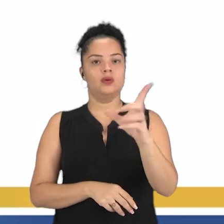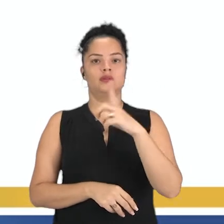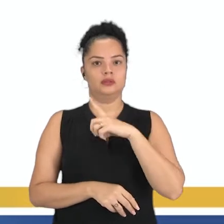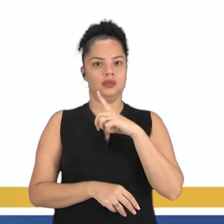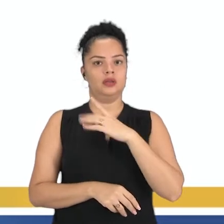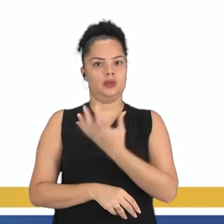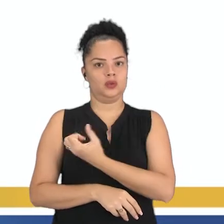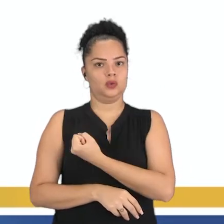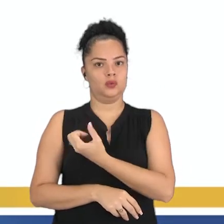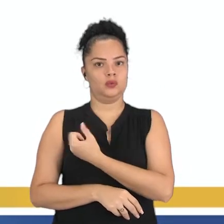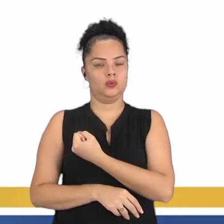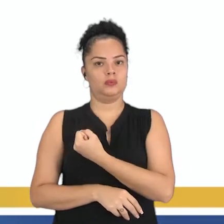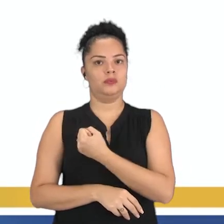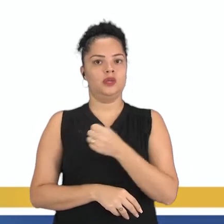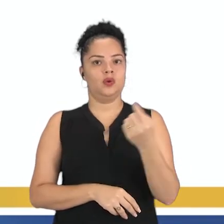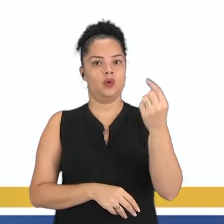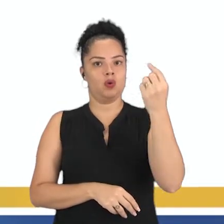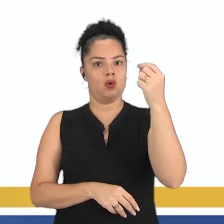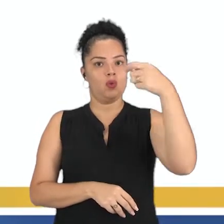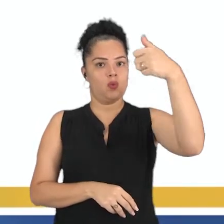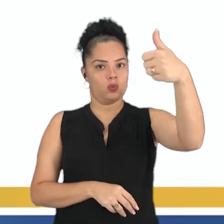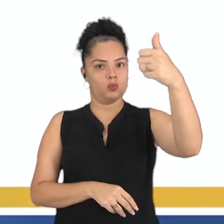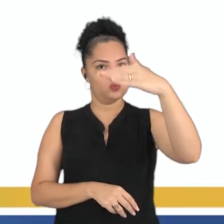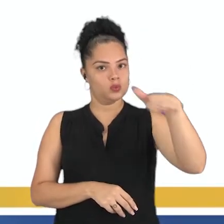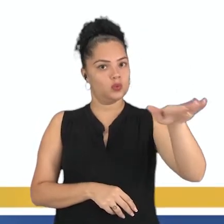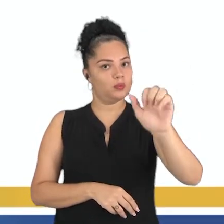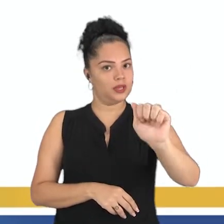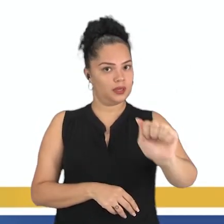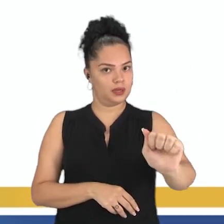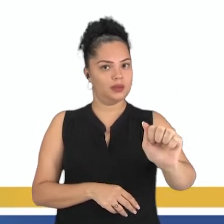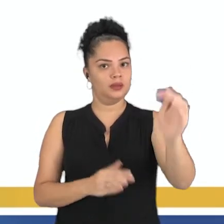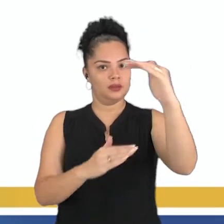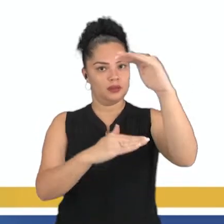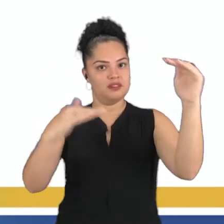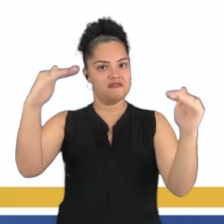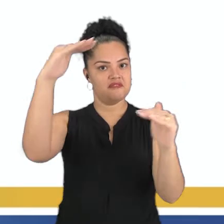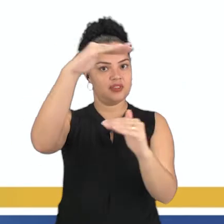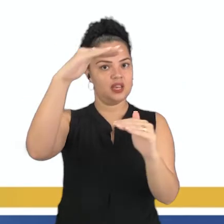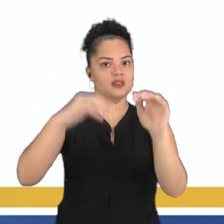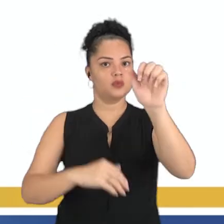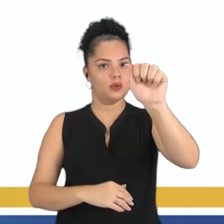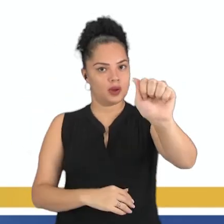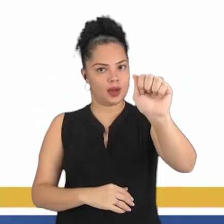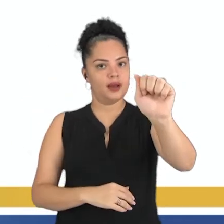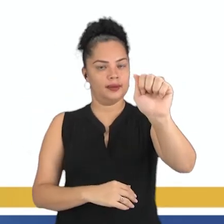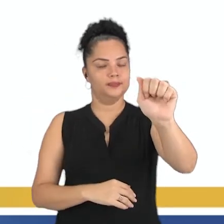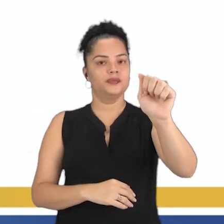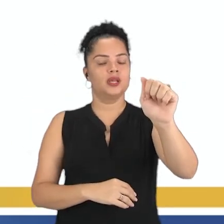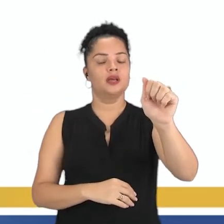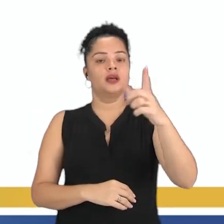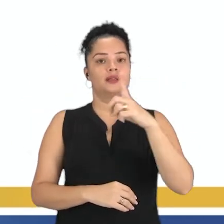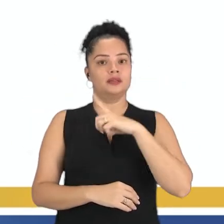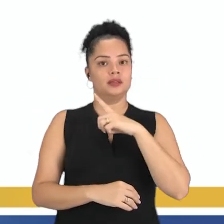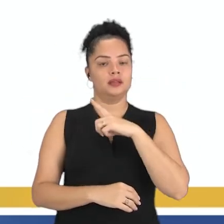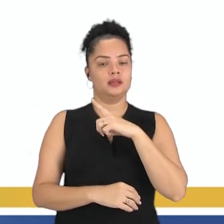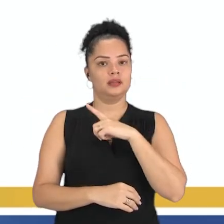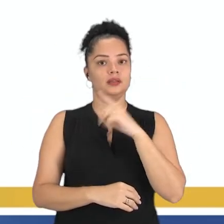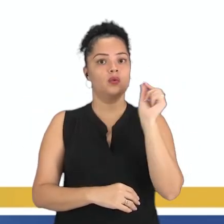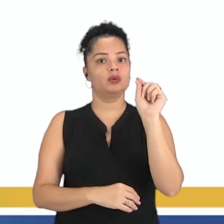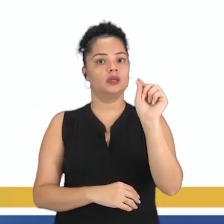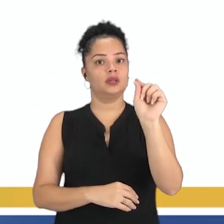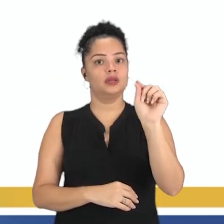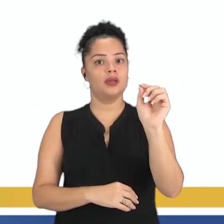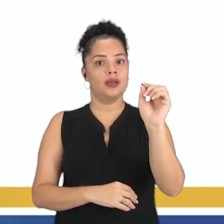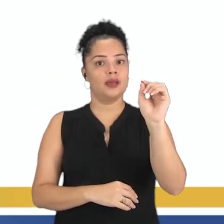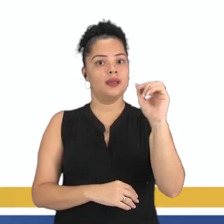um número racional 1 sobre A, que eu vou chamar de inverso de A, tal que esses dois números têm uma propriedade muito